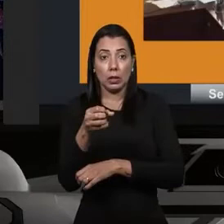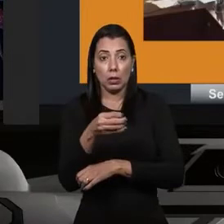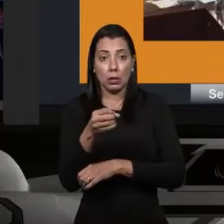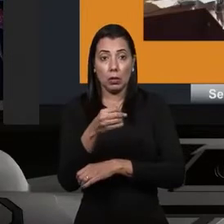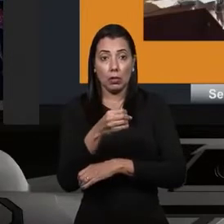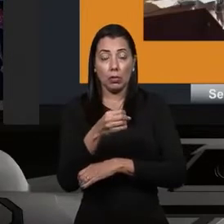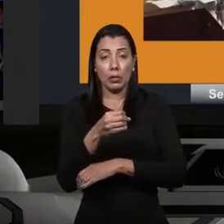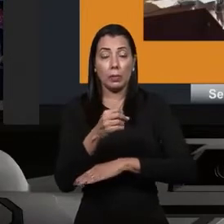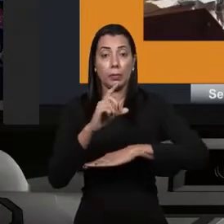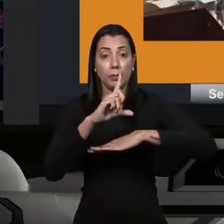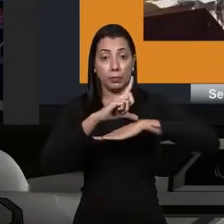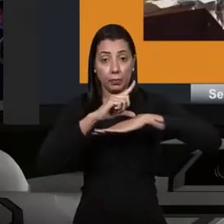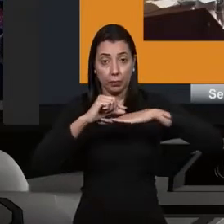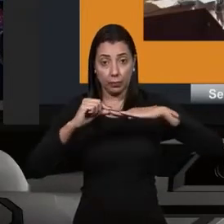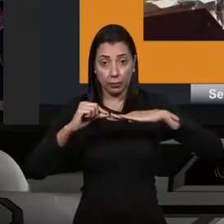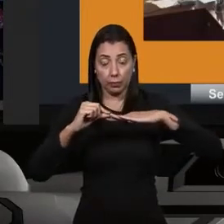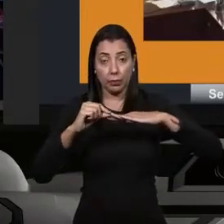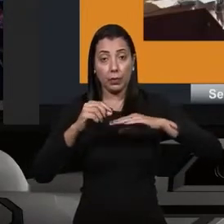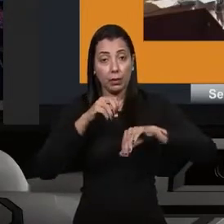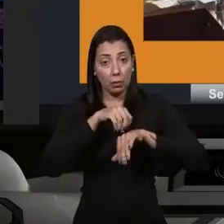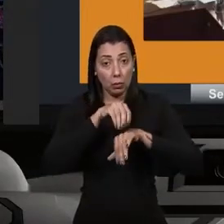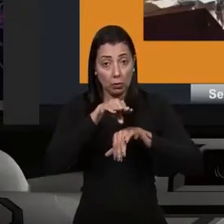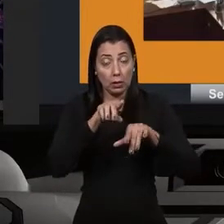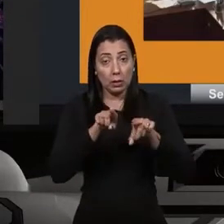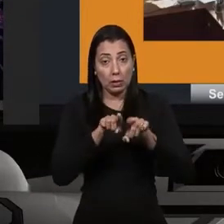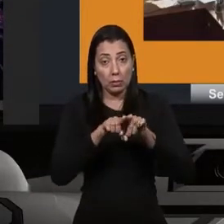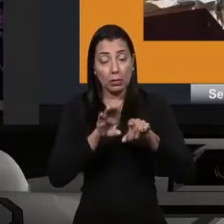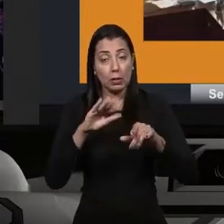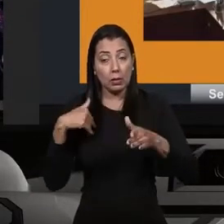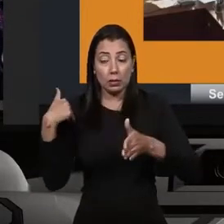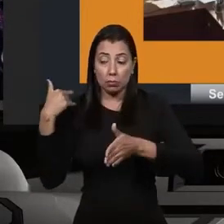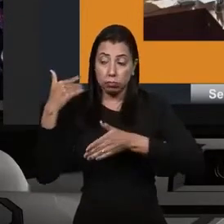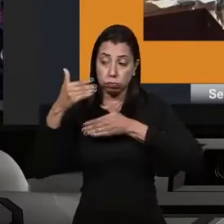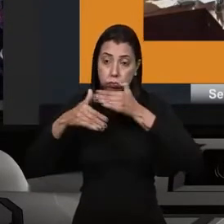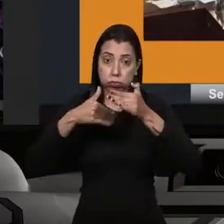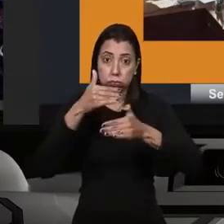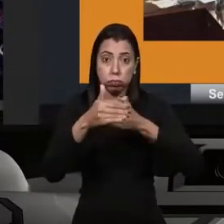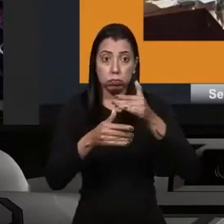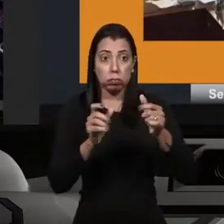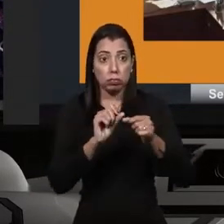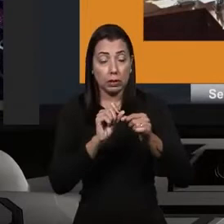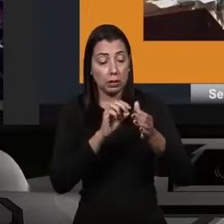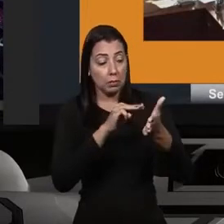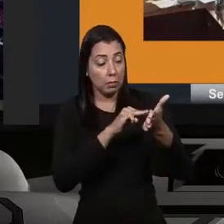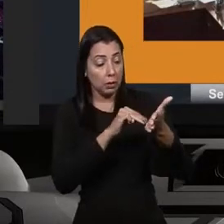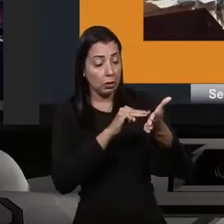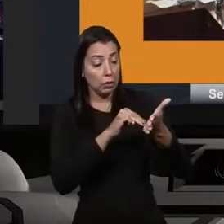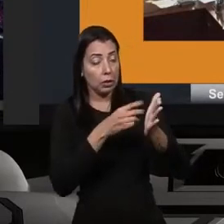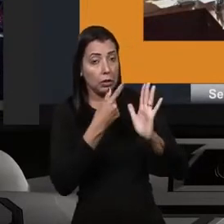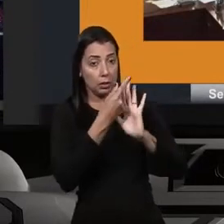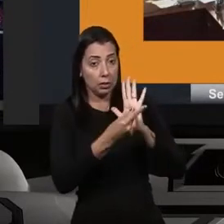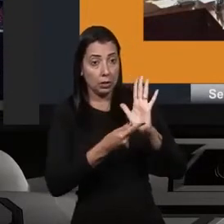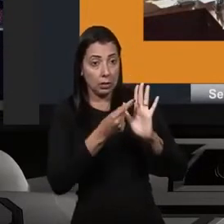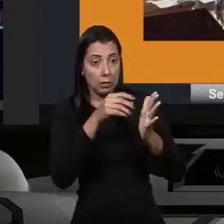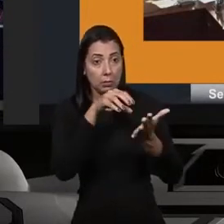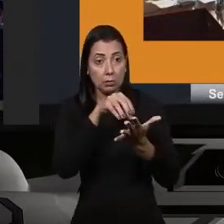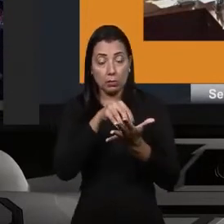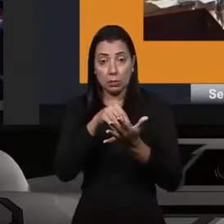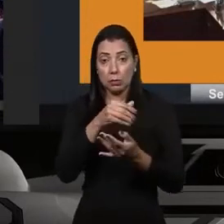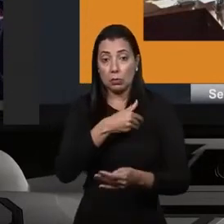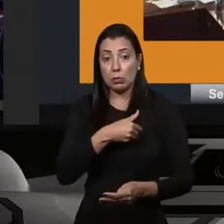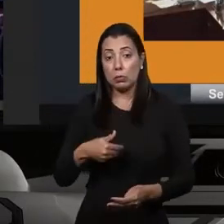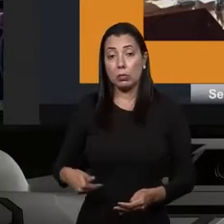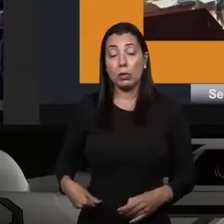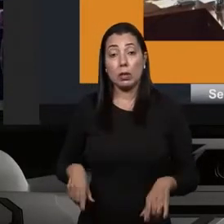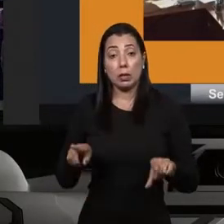Civil, a gente vem compartilhar um pouquinho também da nossa trajetória, aplicando metodologias de design para centro de governo e um